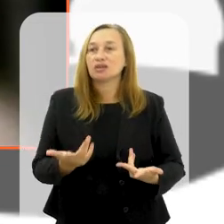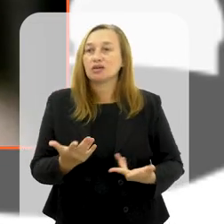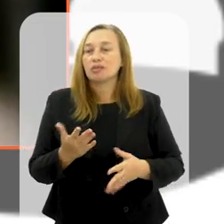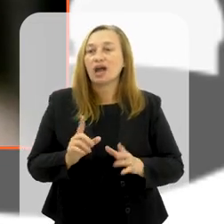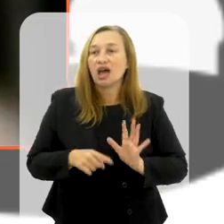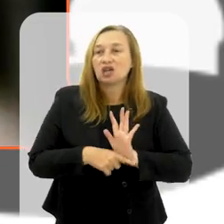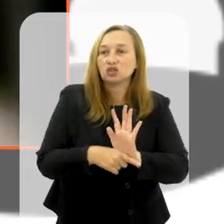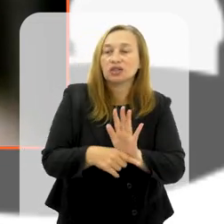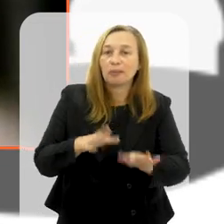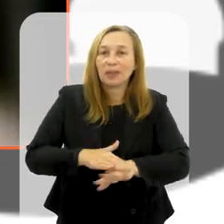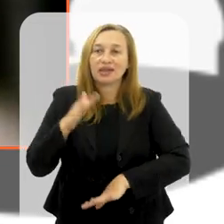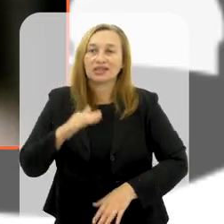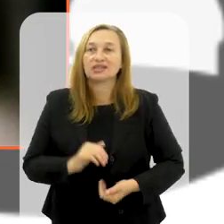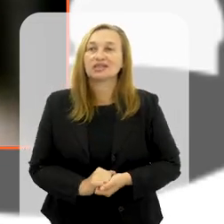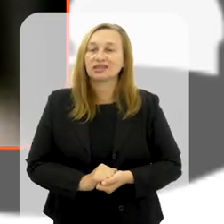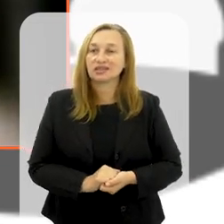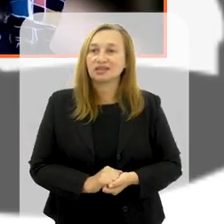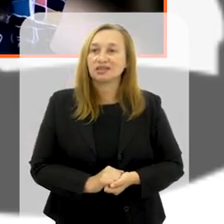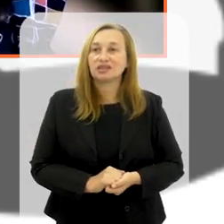poder difundir ainda mais.